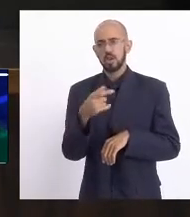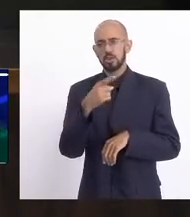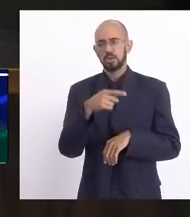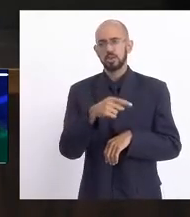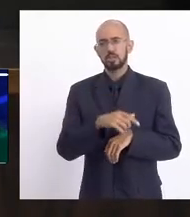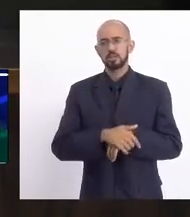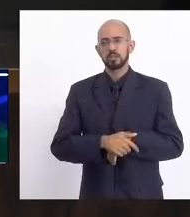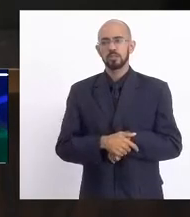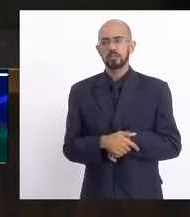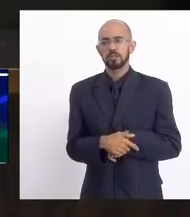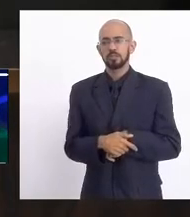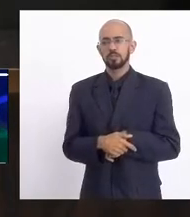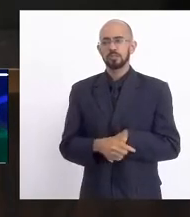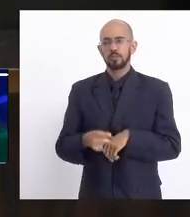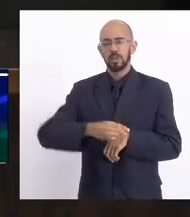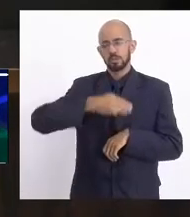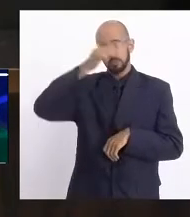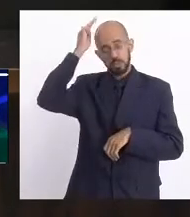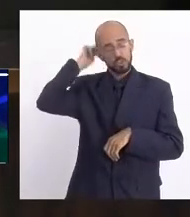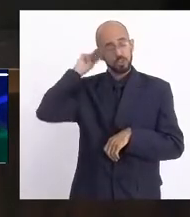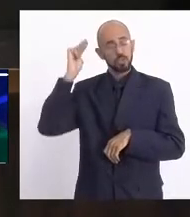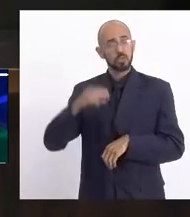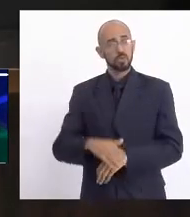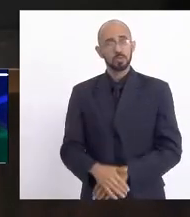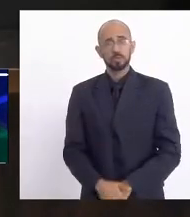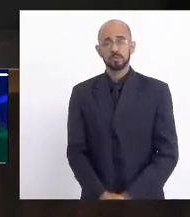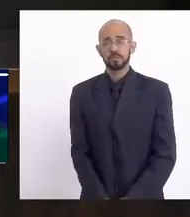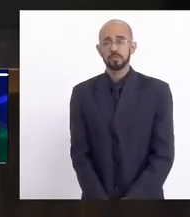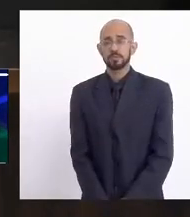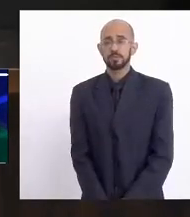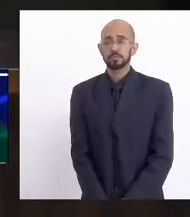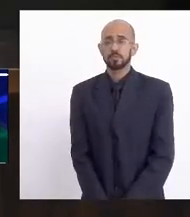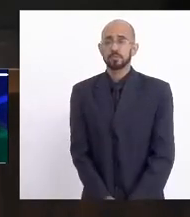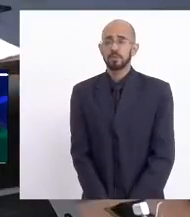Justiça, deputado Márcio Pacheco.